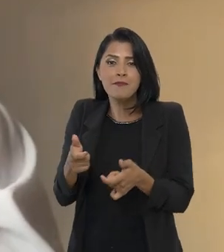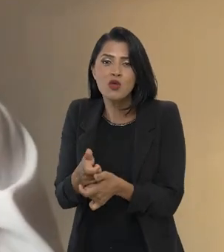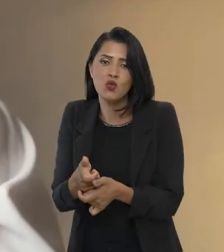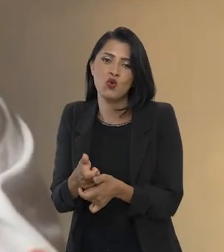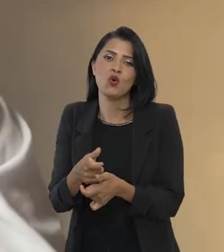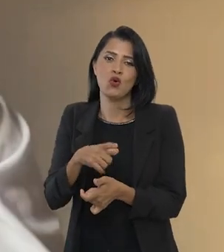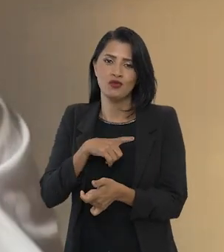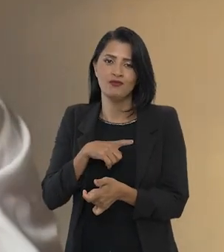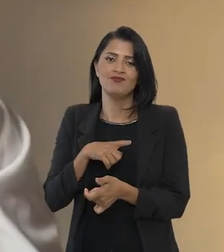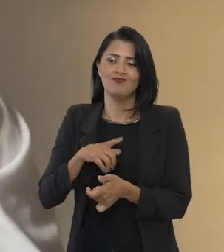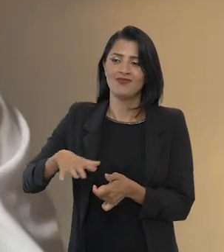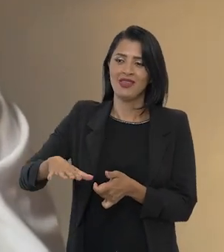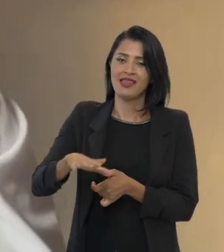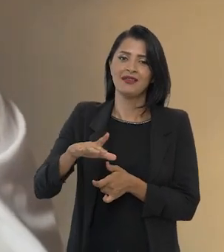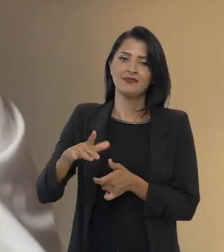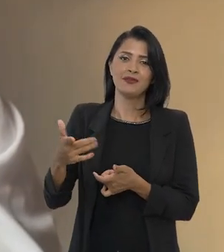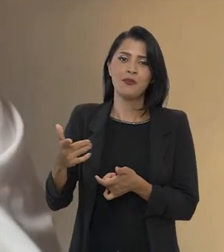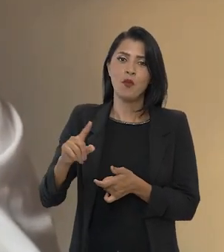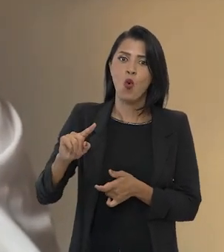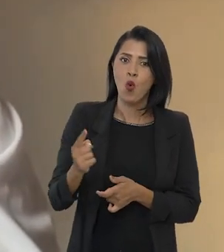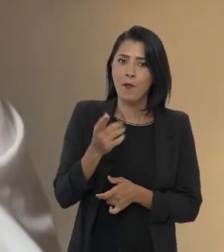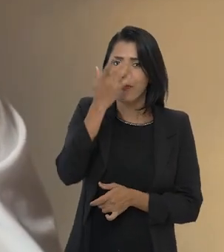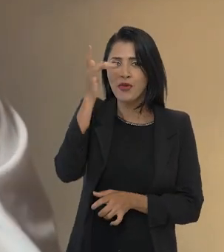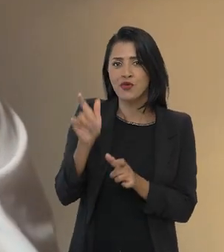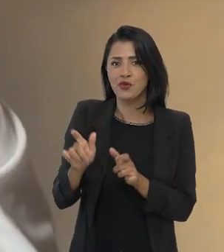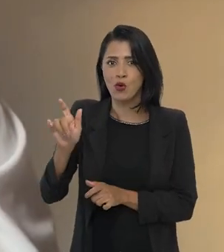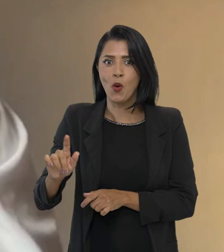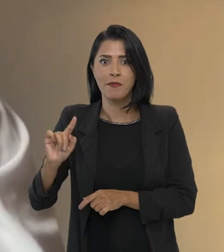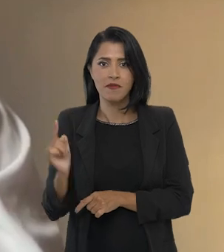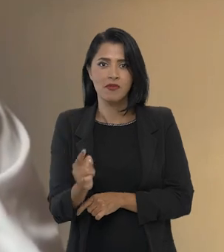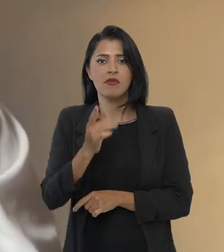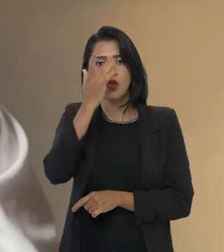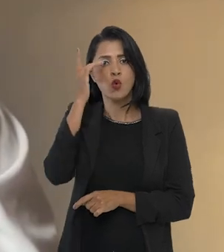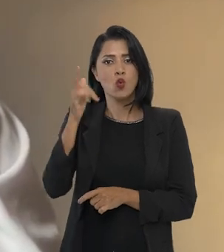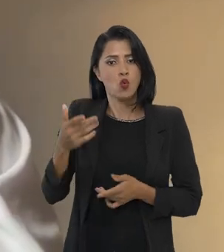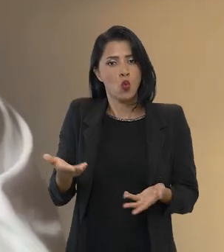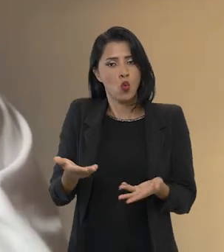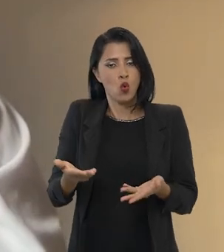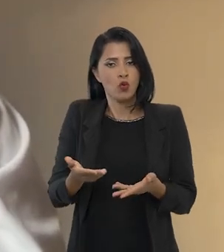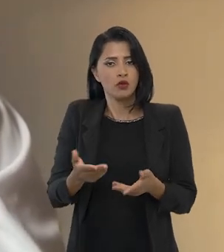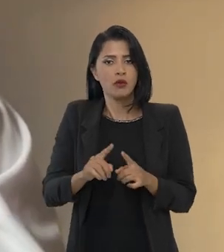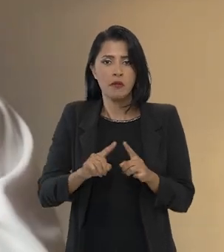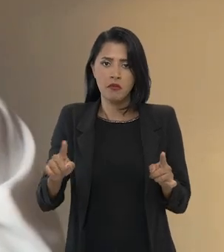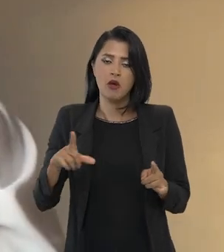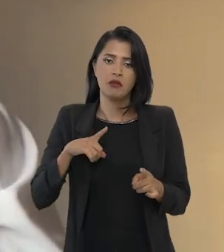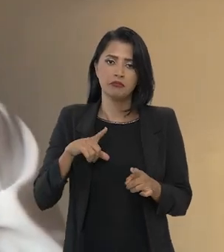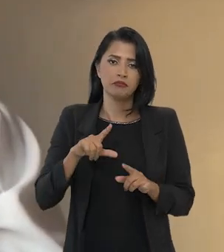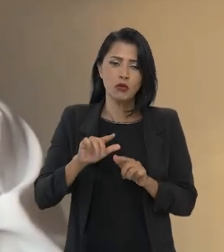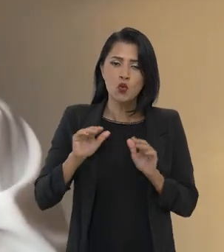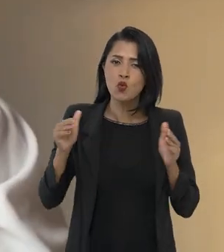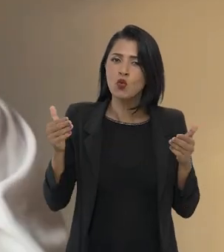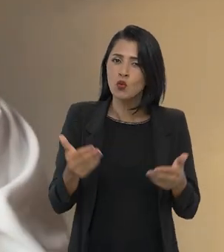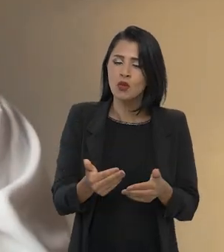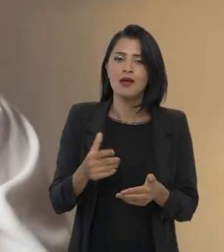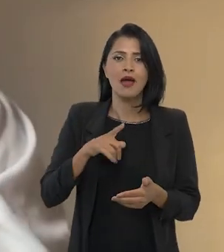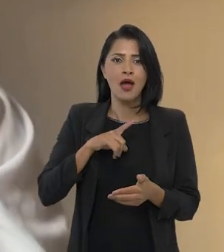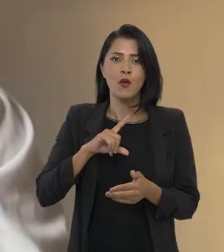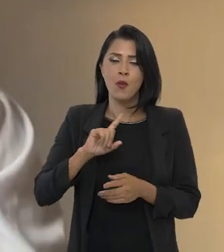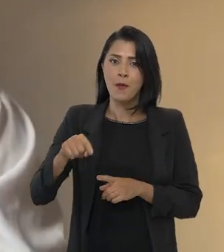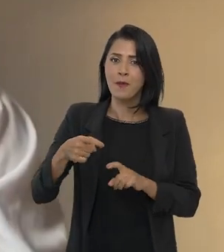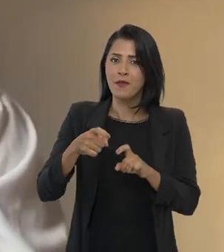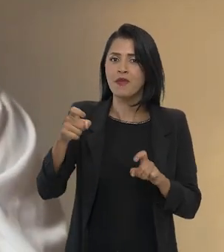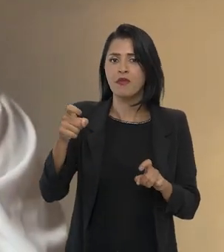havia uma proporção menor de médicos por mil habitantes do que temos hoje. No entanto, apesar de ter aumentado e